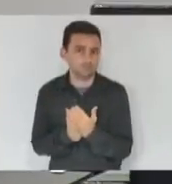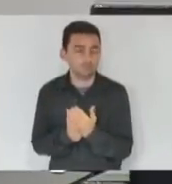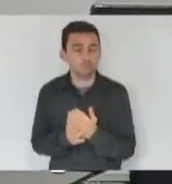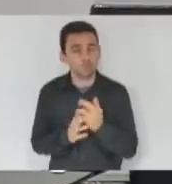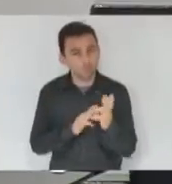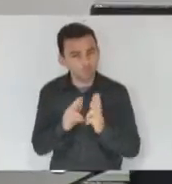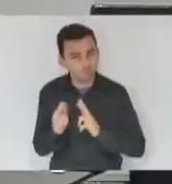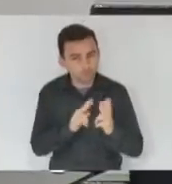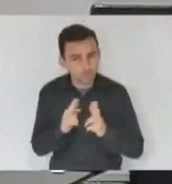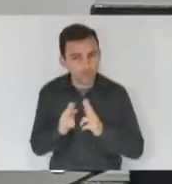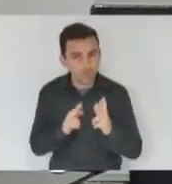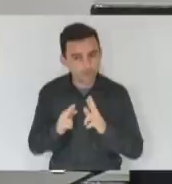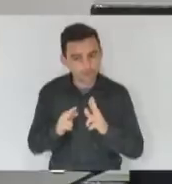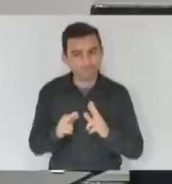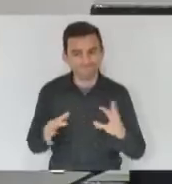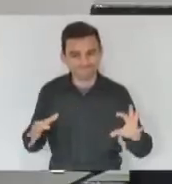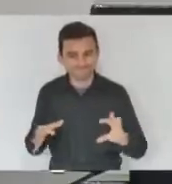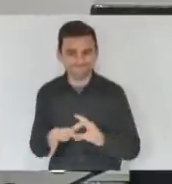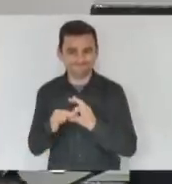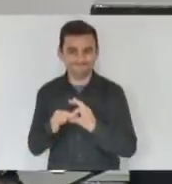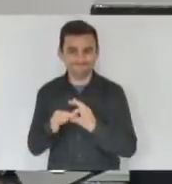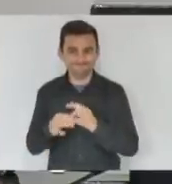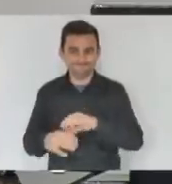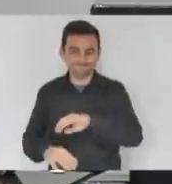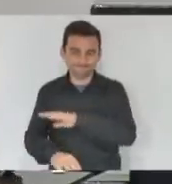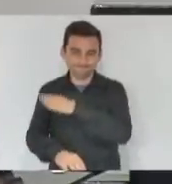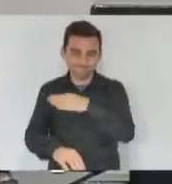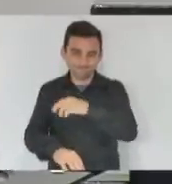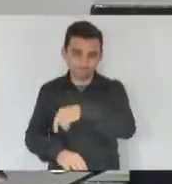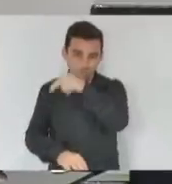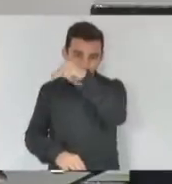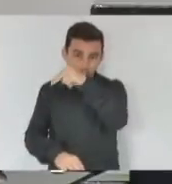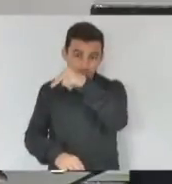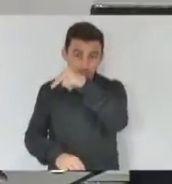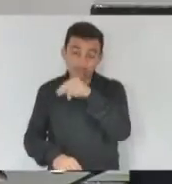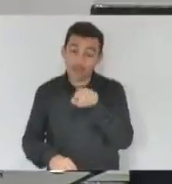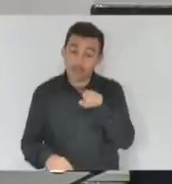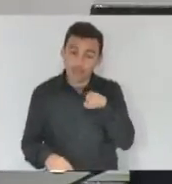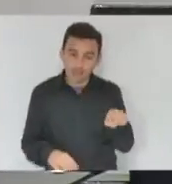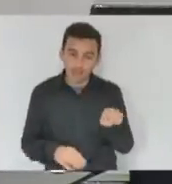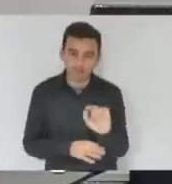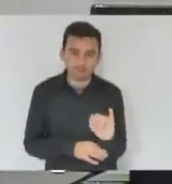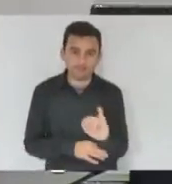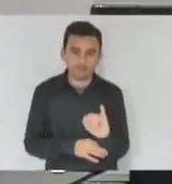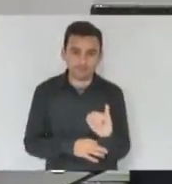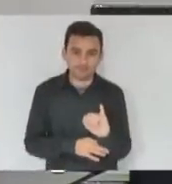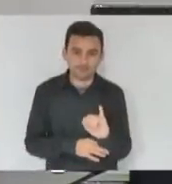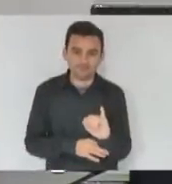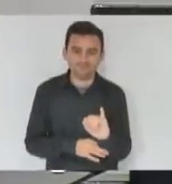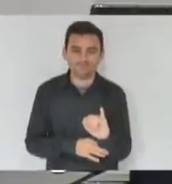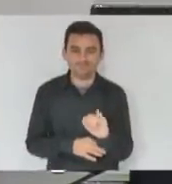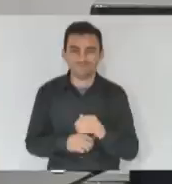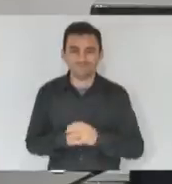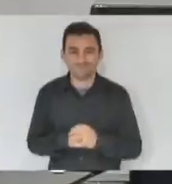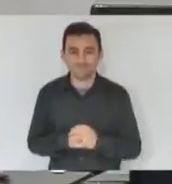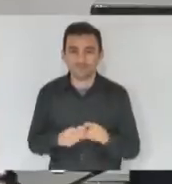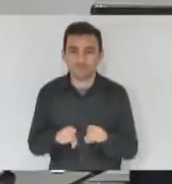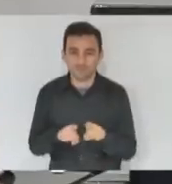rodovias, integrando, então, o Planalto Norte com o Vale do Itajaí. E aqui o deputado Laércio, que é de